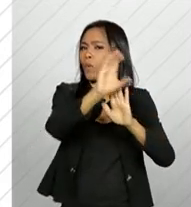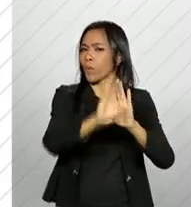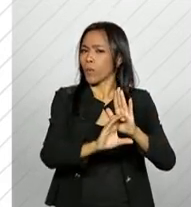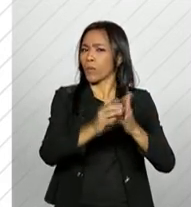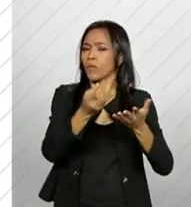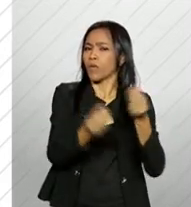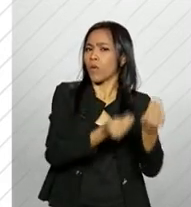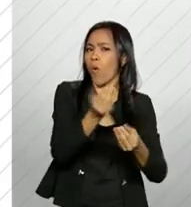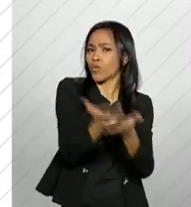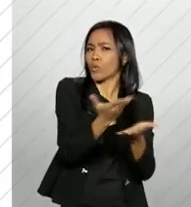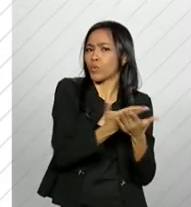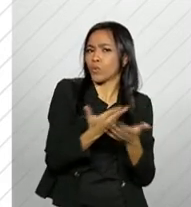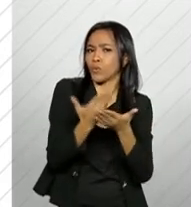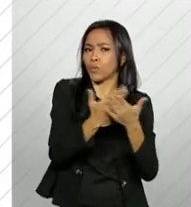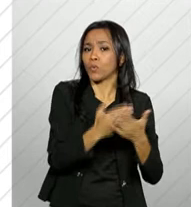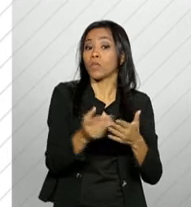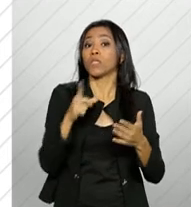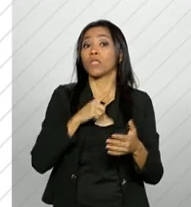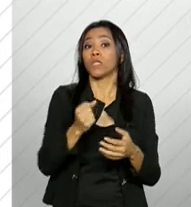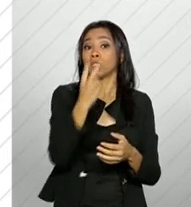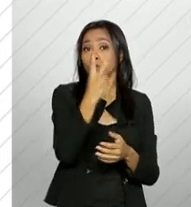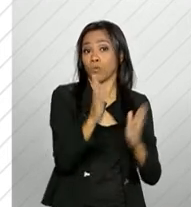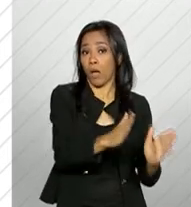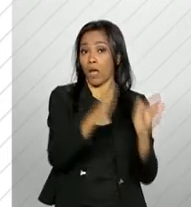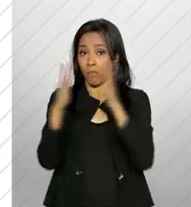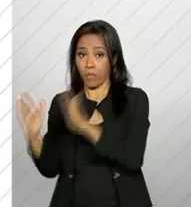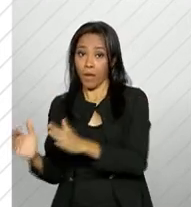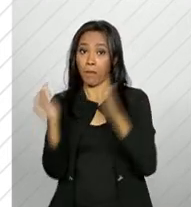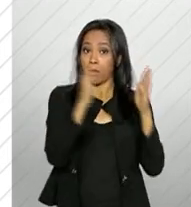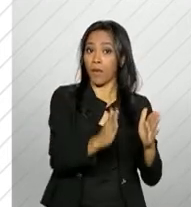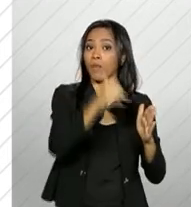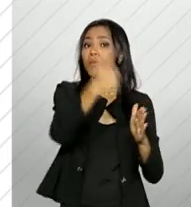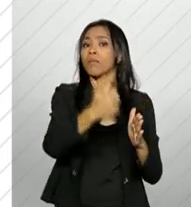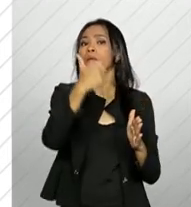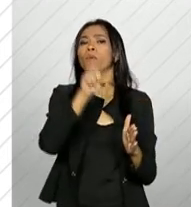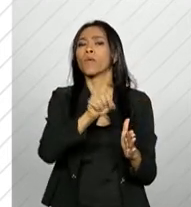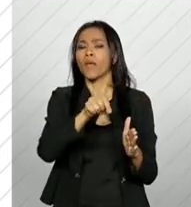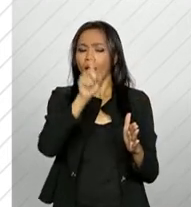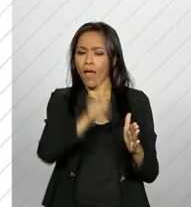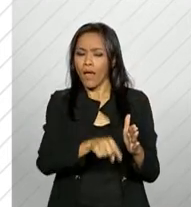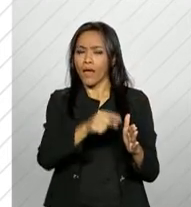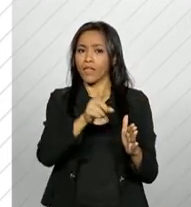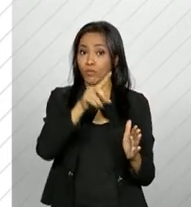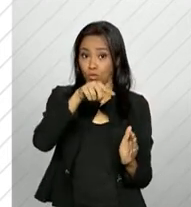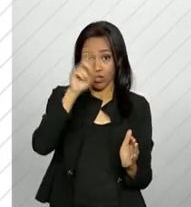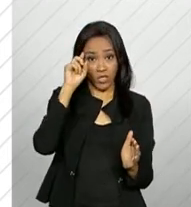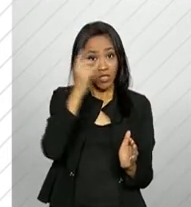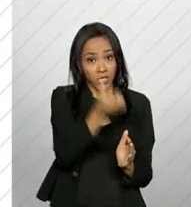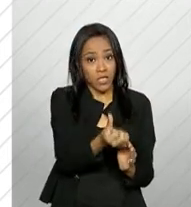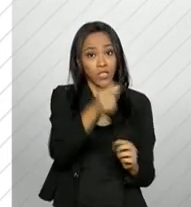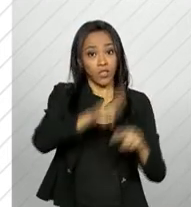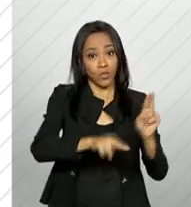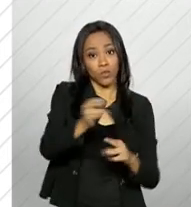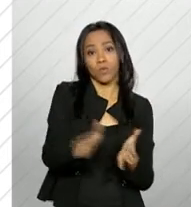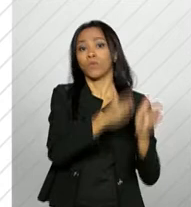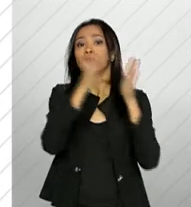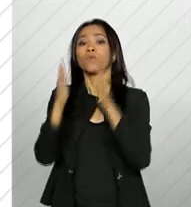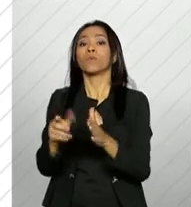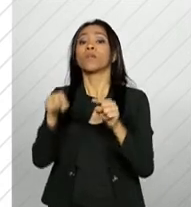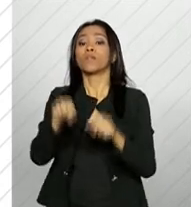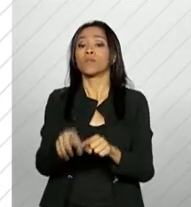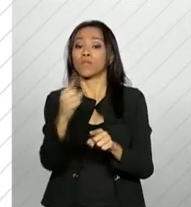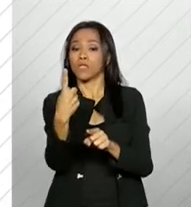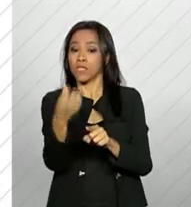escolar são duas fases de competição a primeira etapa será realizada em 6 de junho ea segunda em 16